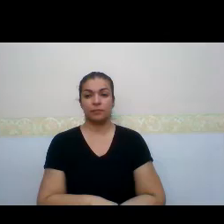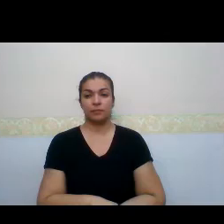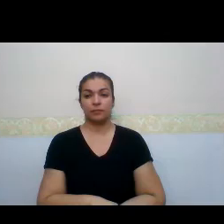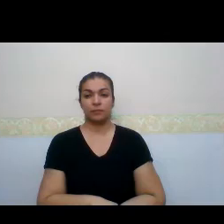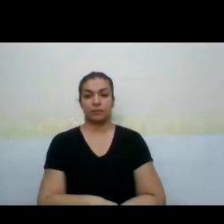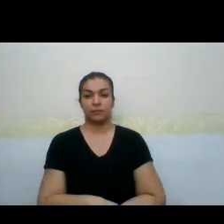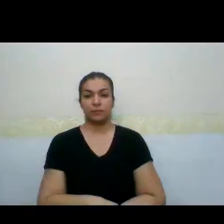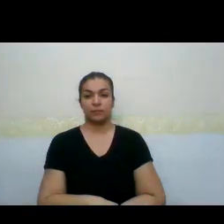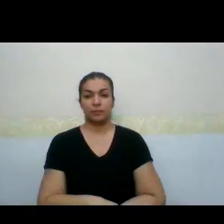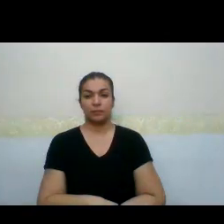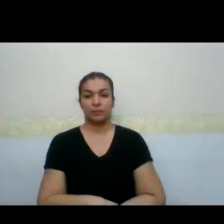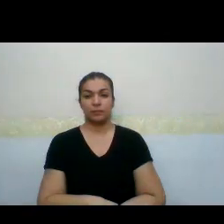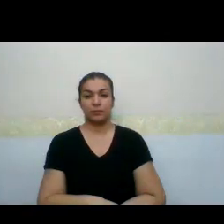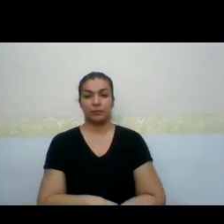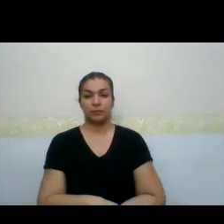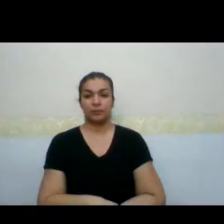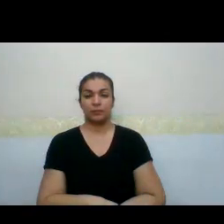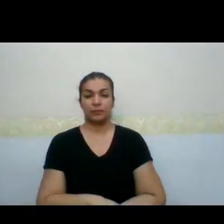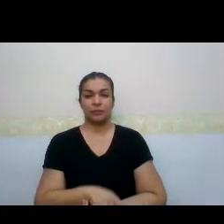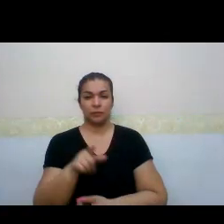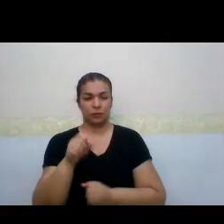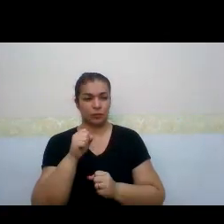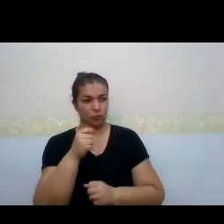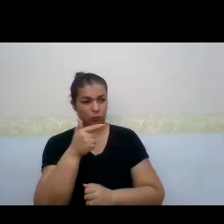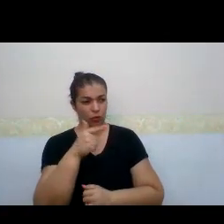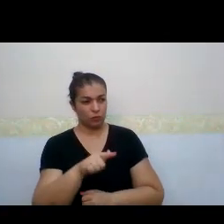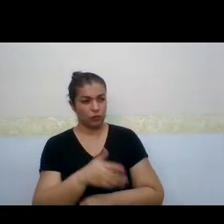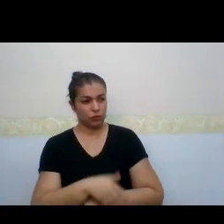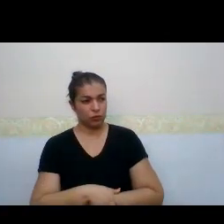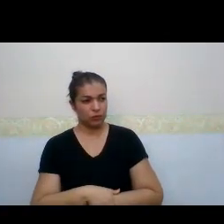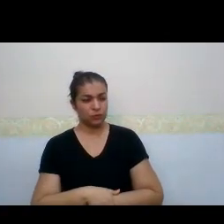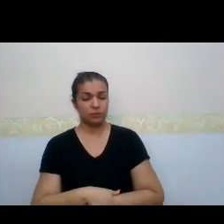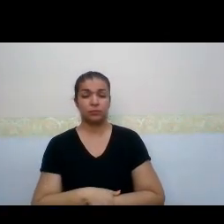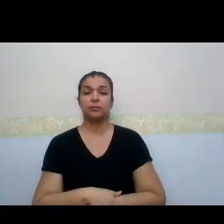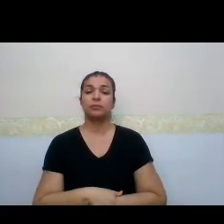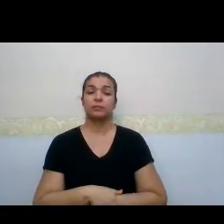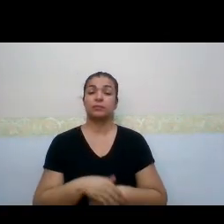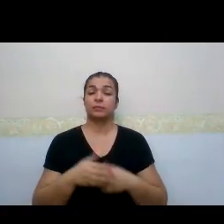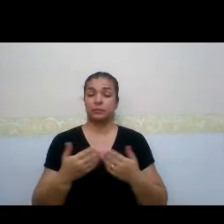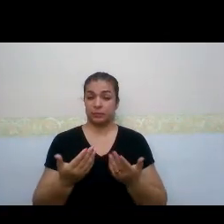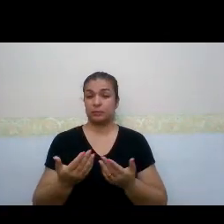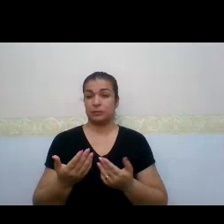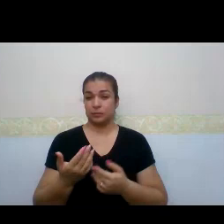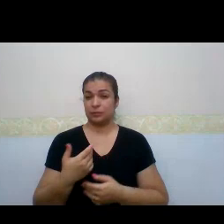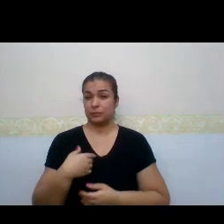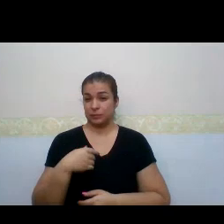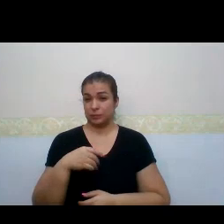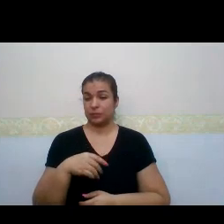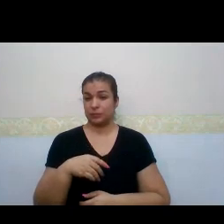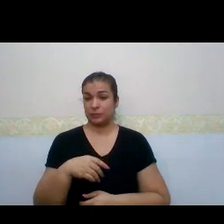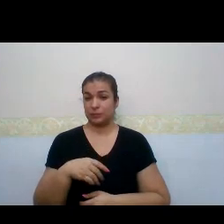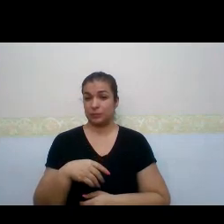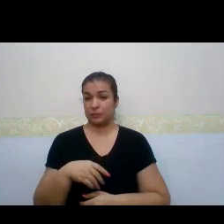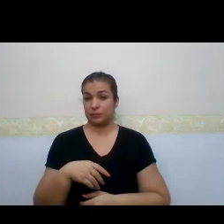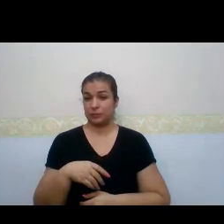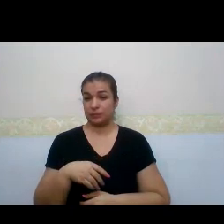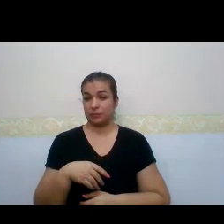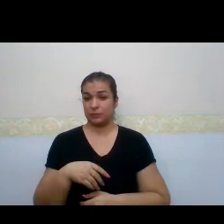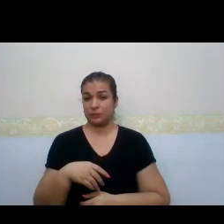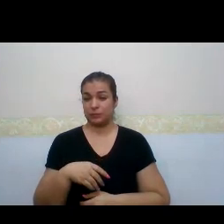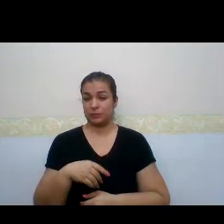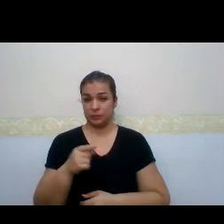Ninguém quer Professor, você contribuir? poderia repetir? Posso. A minha pergunta Professora, é: está